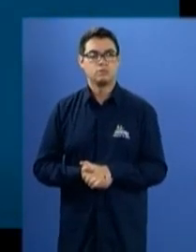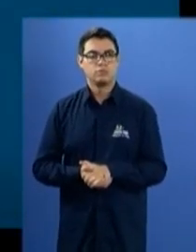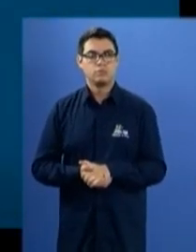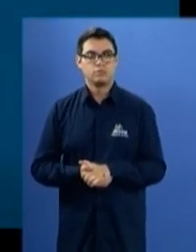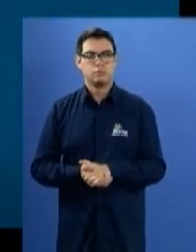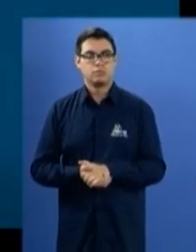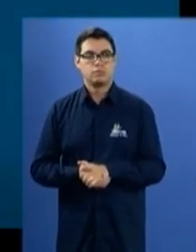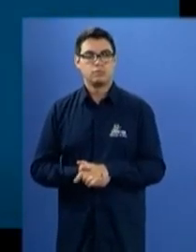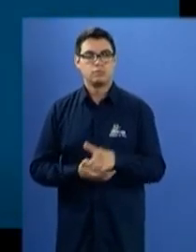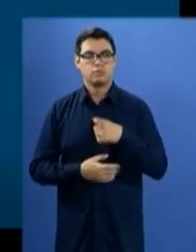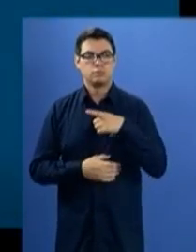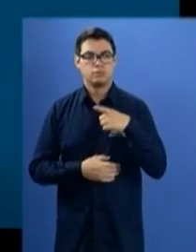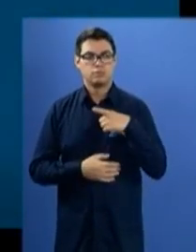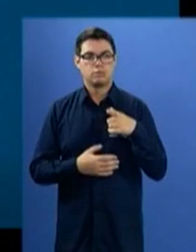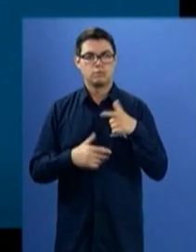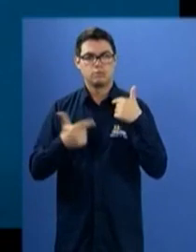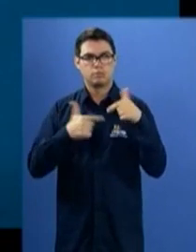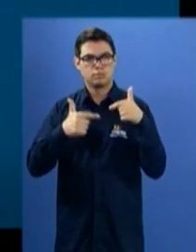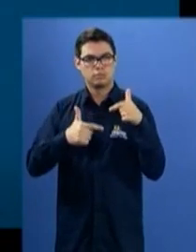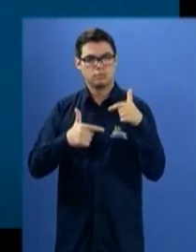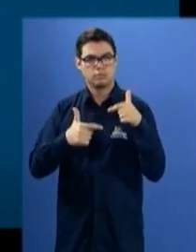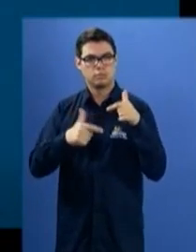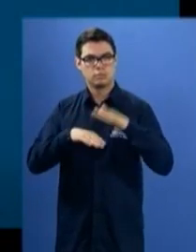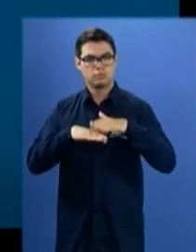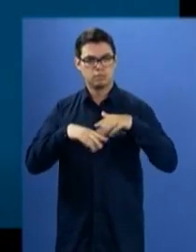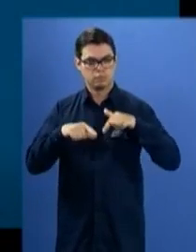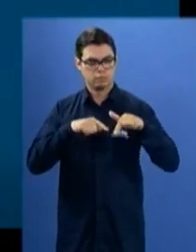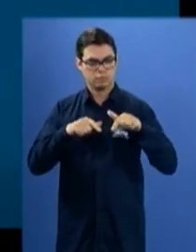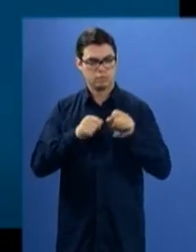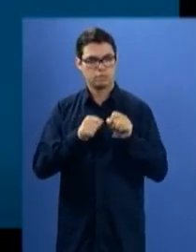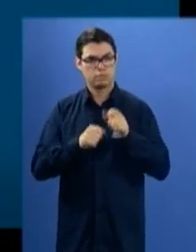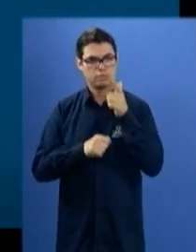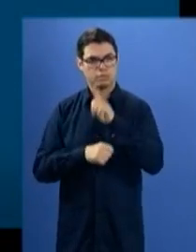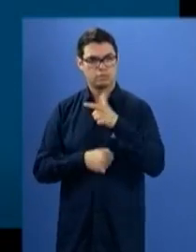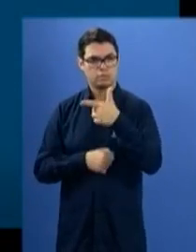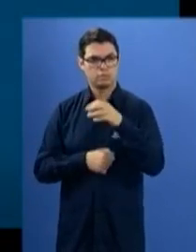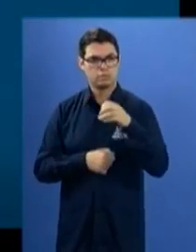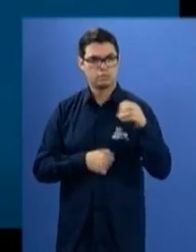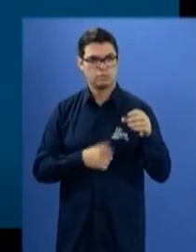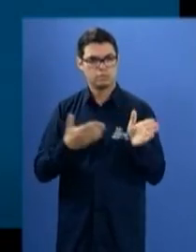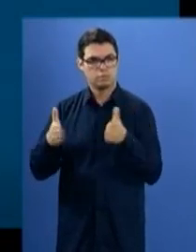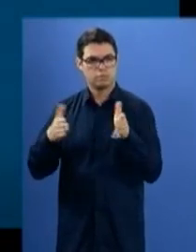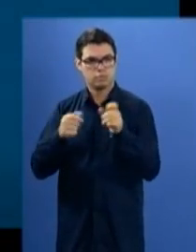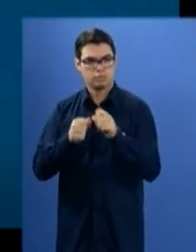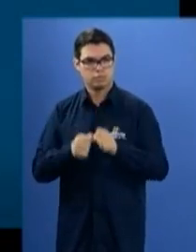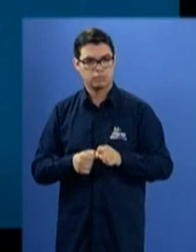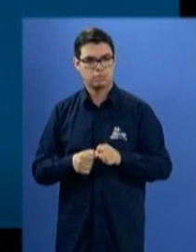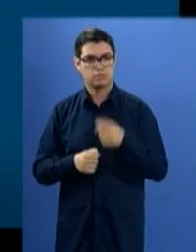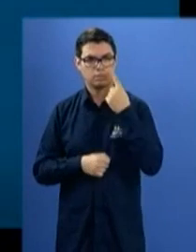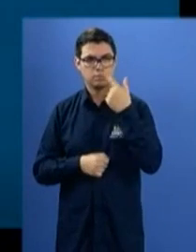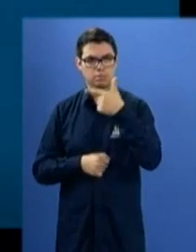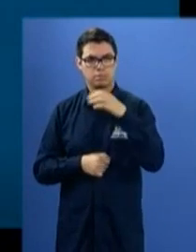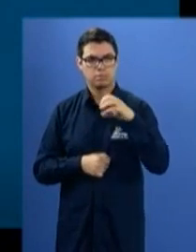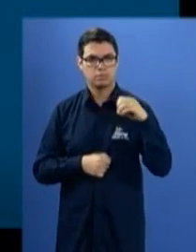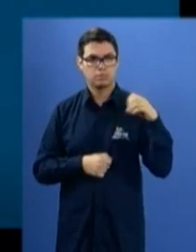Temos aqui produtividade de mão de obra, por exemplo, 2.000 peças produzidas por